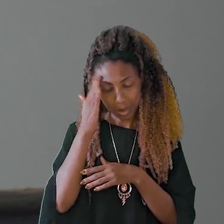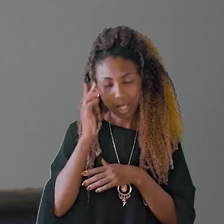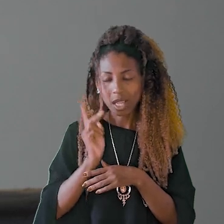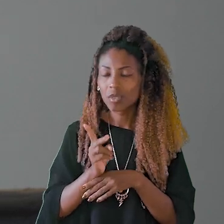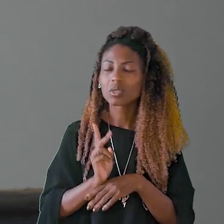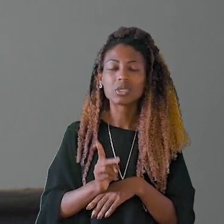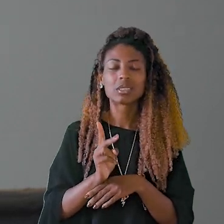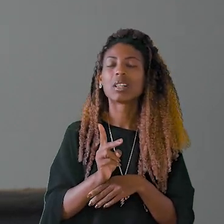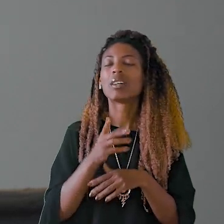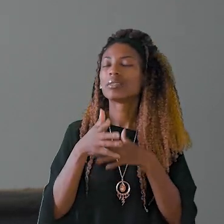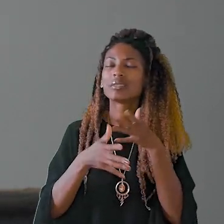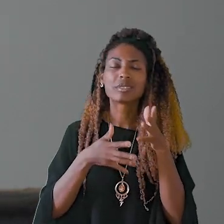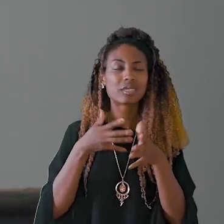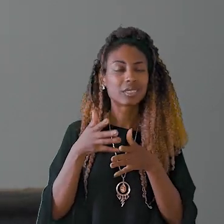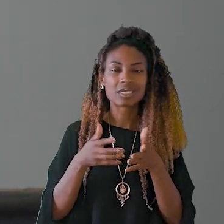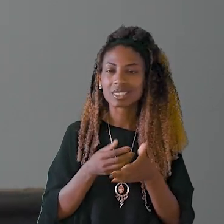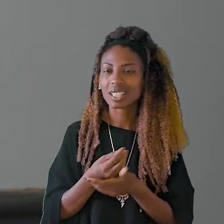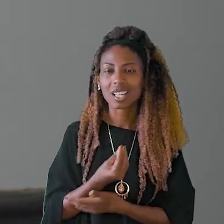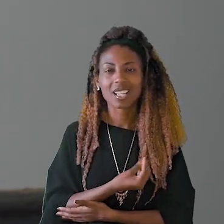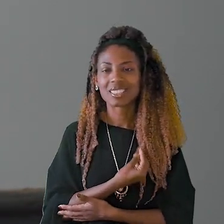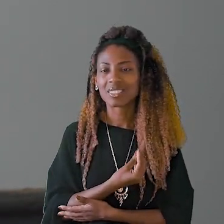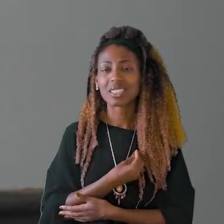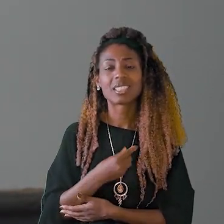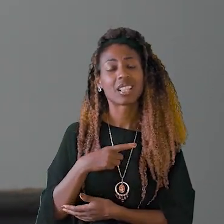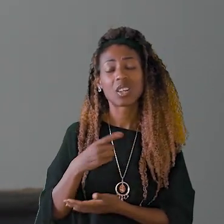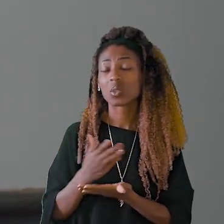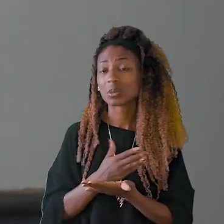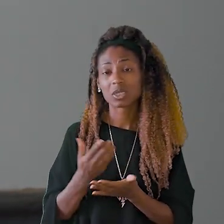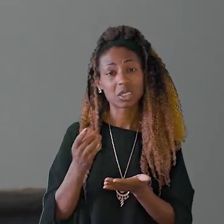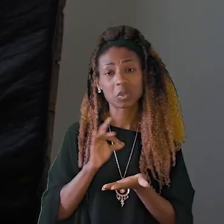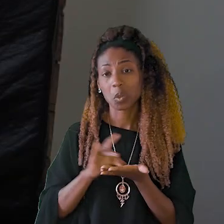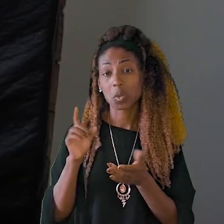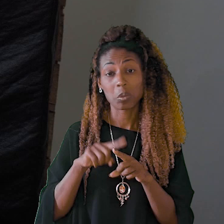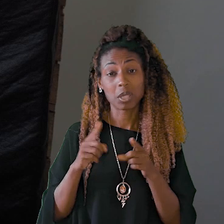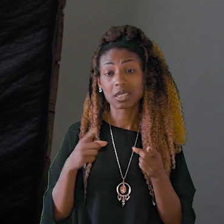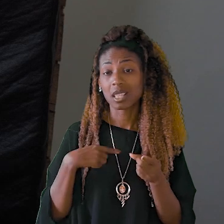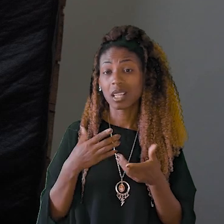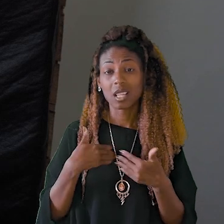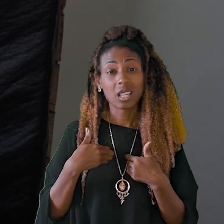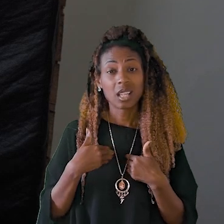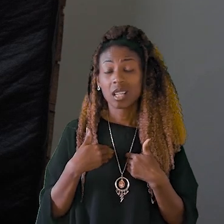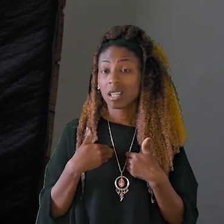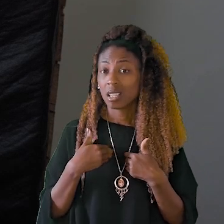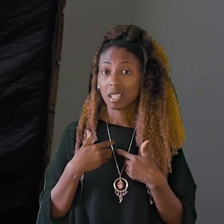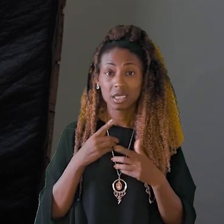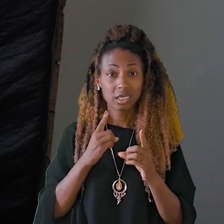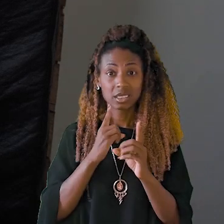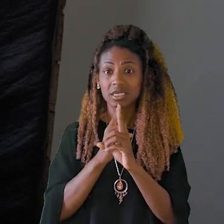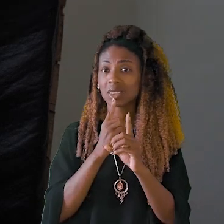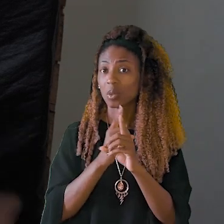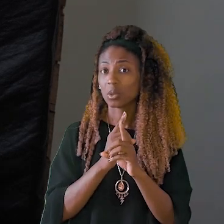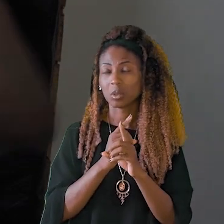que eu falar isso, pode gente que não ame que eu fale isso. Mas eu vou falar a vida toda, porque pra mim isso foi um lugar de, meu